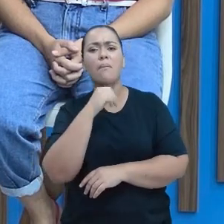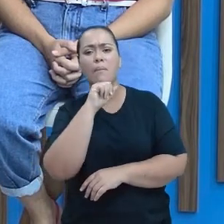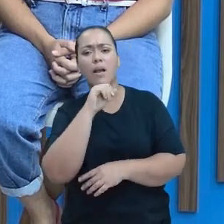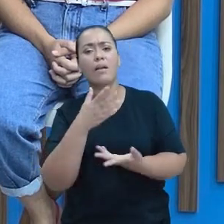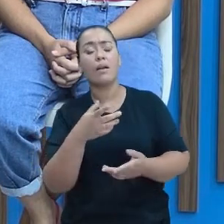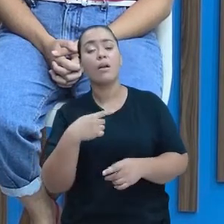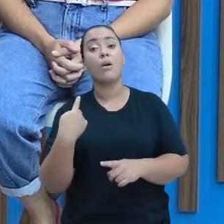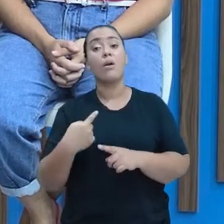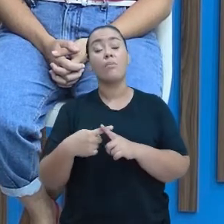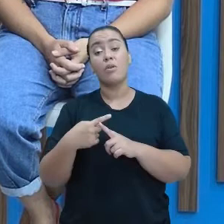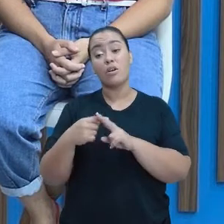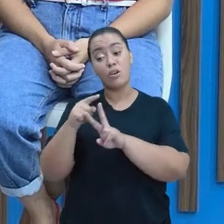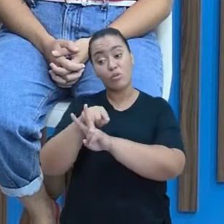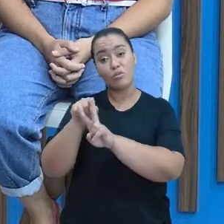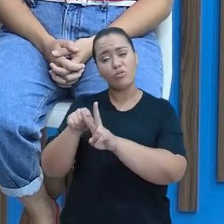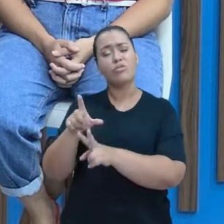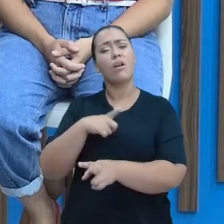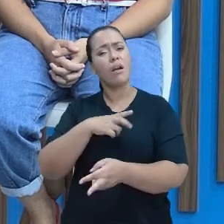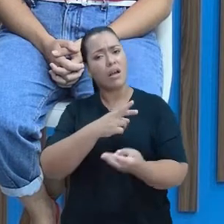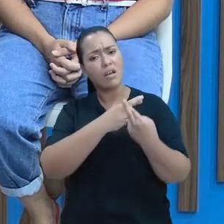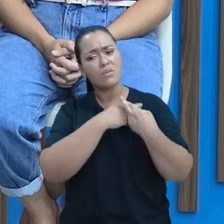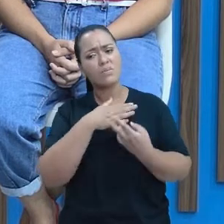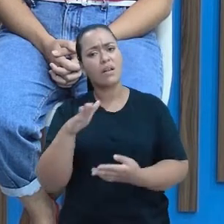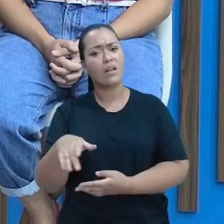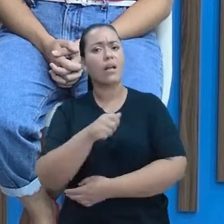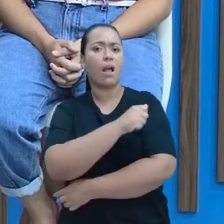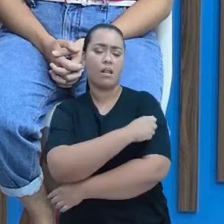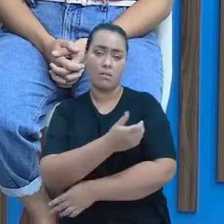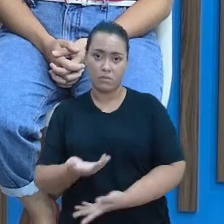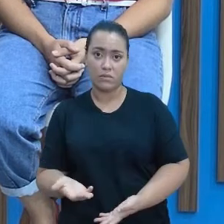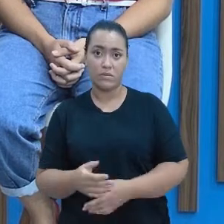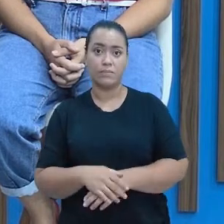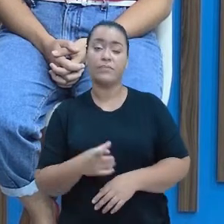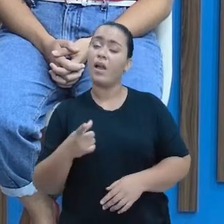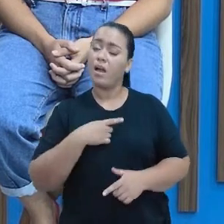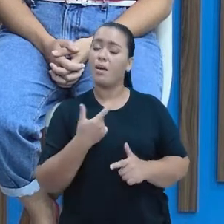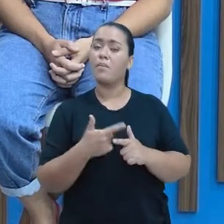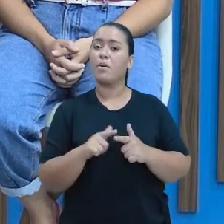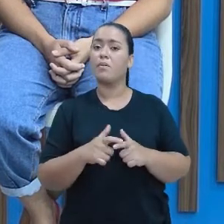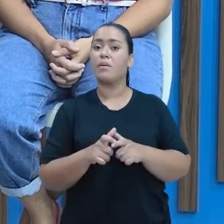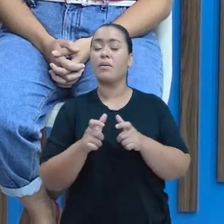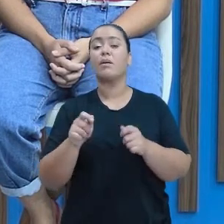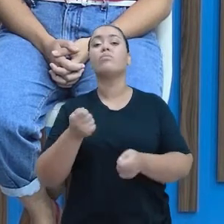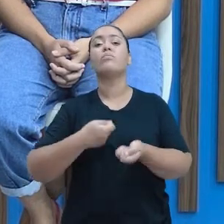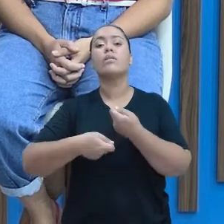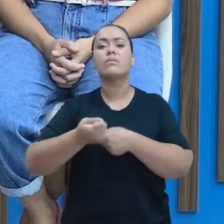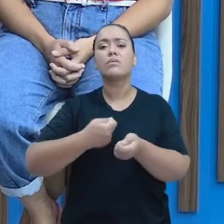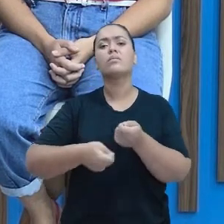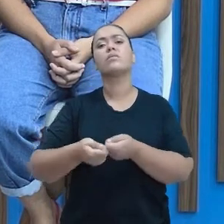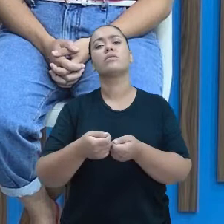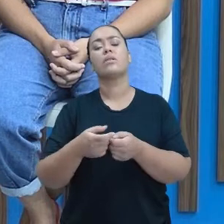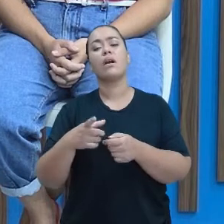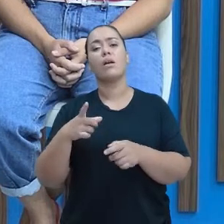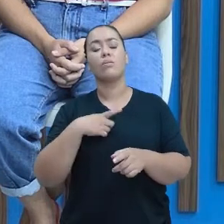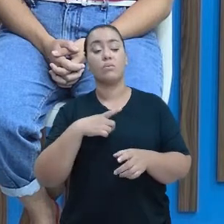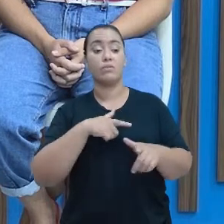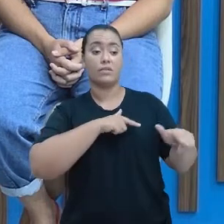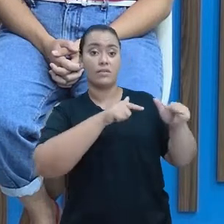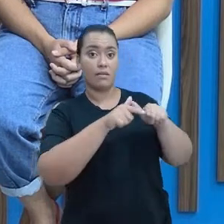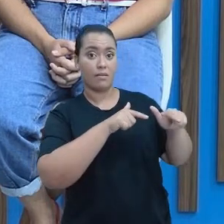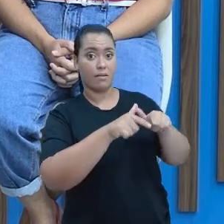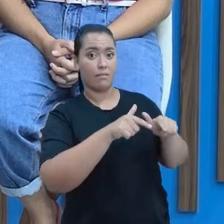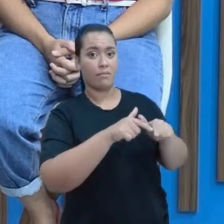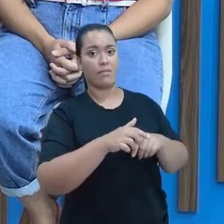são responsáveis. Então, os problemas maiores são esses, em administrar o seu trabalho,